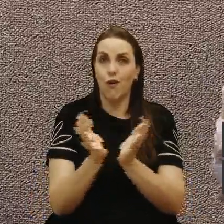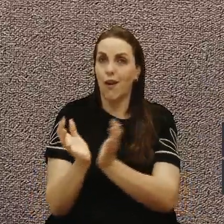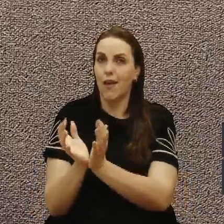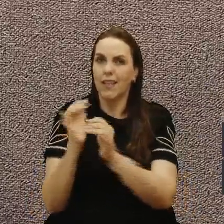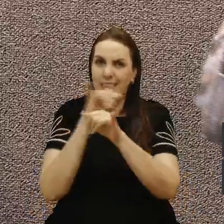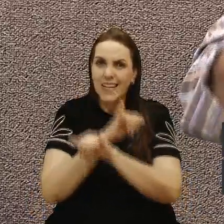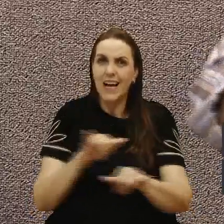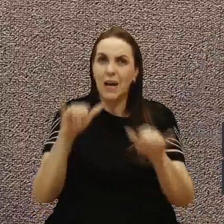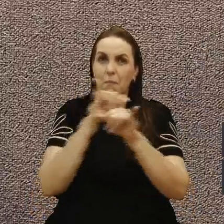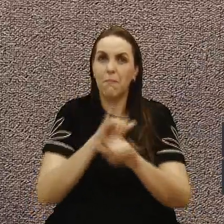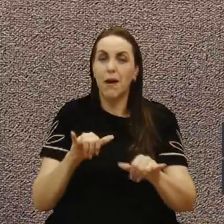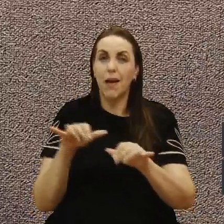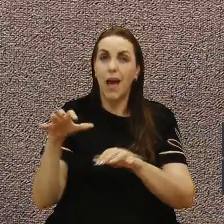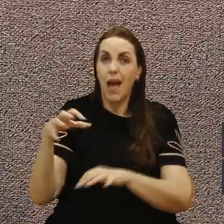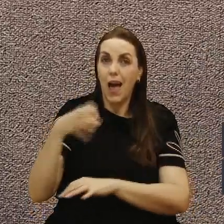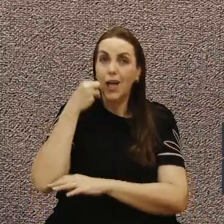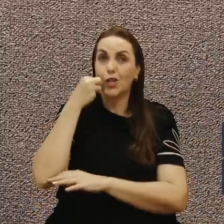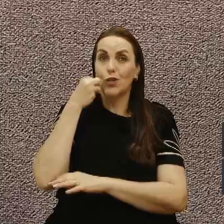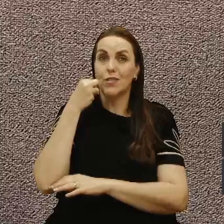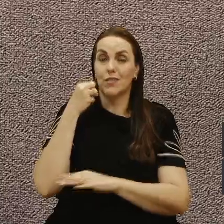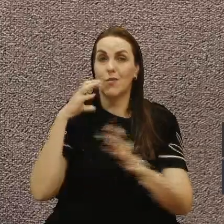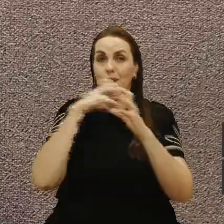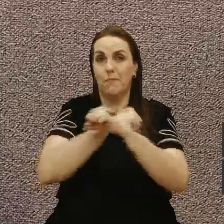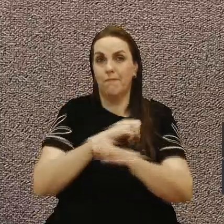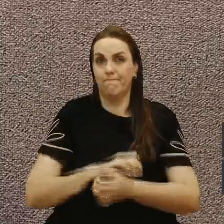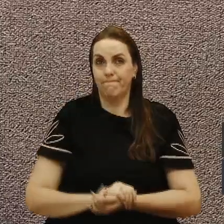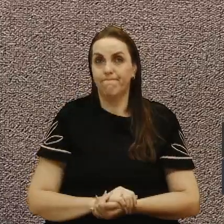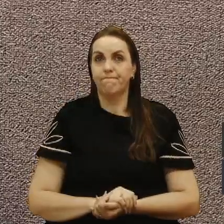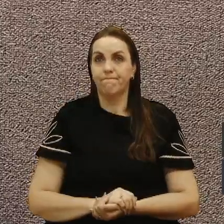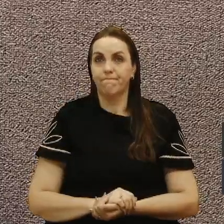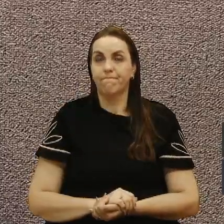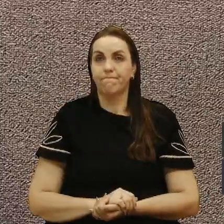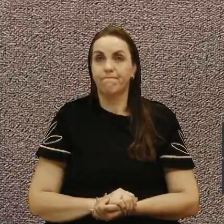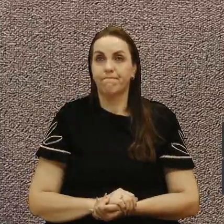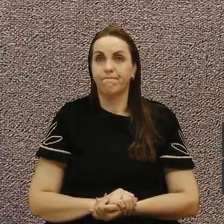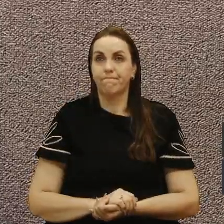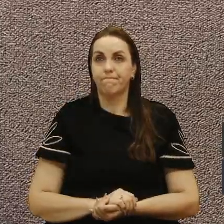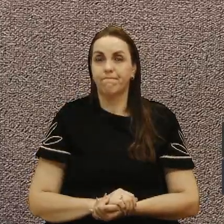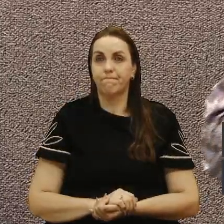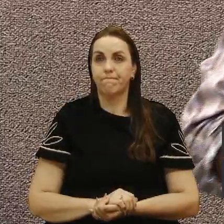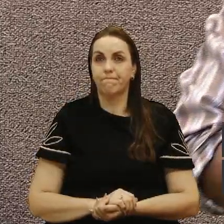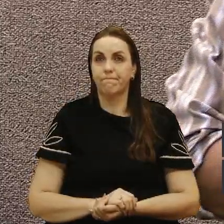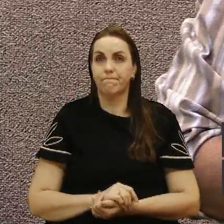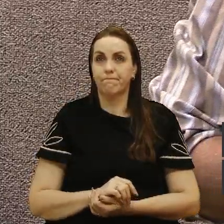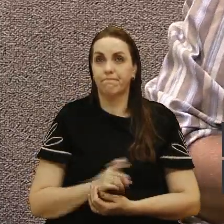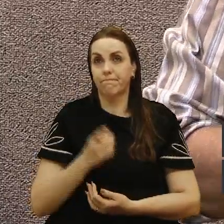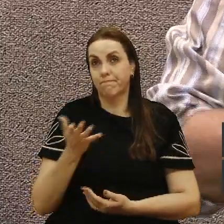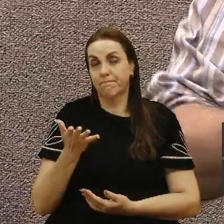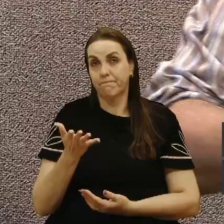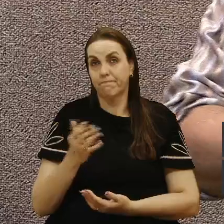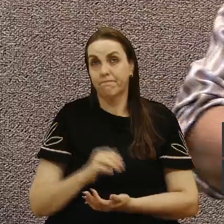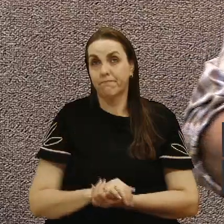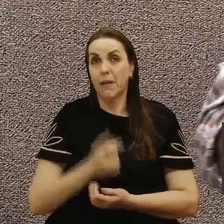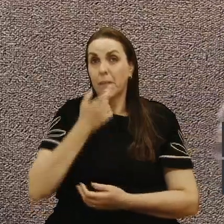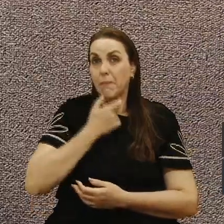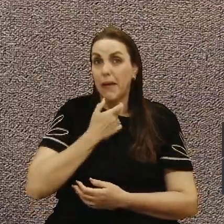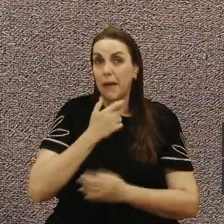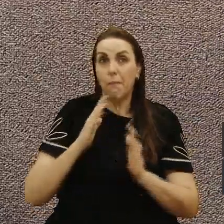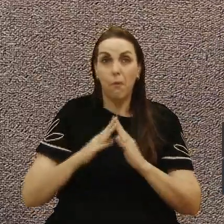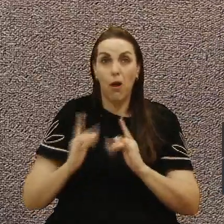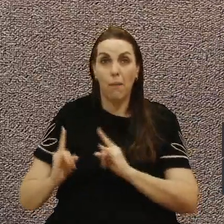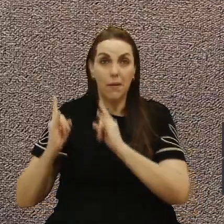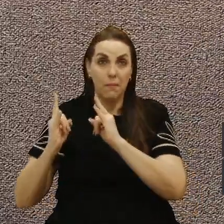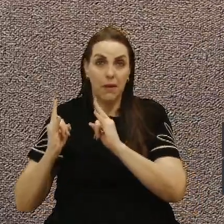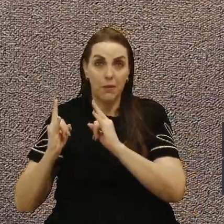de adoções, de adoção de animais. O Becker mora em apartamento, mas ele gosta de um cão. Ele vai